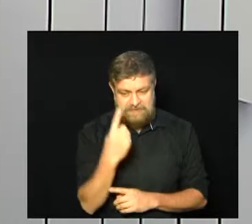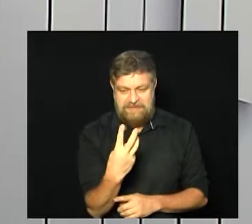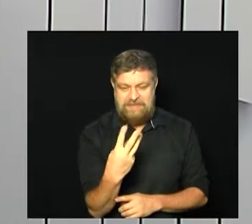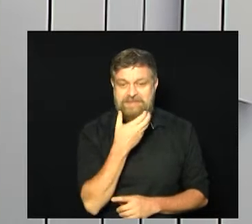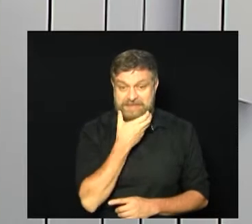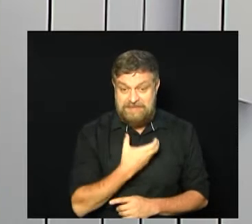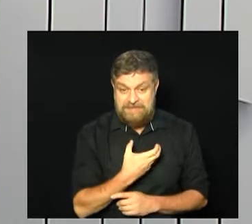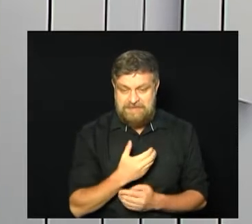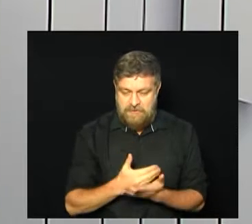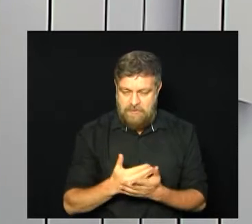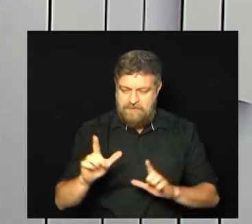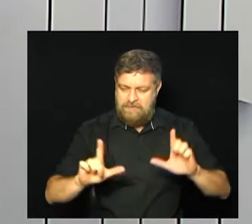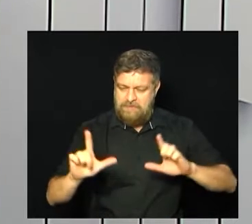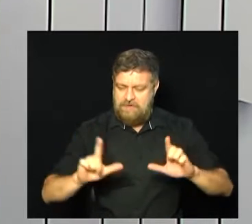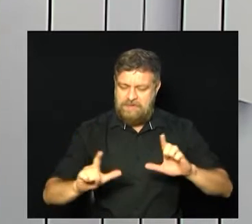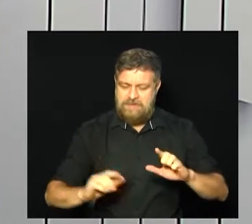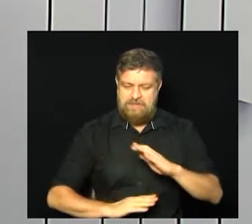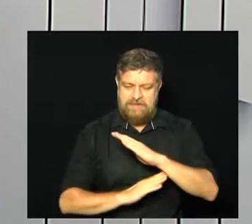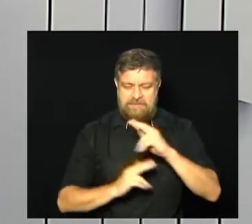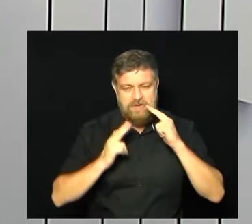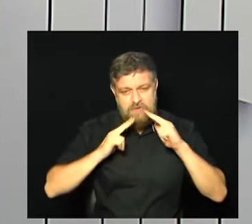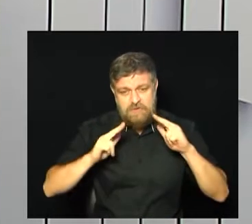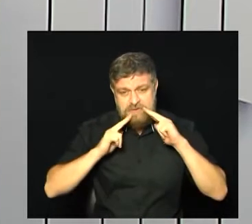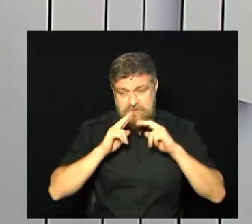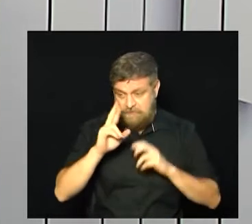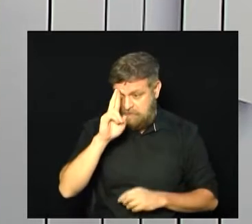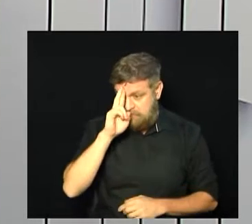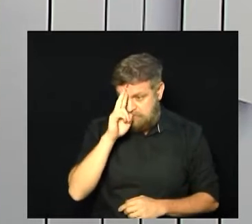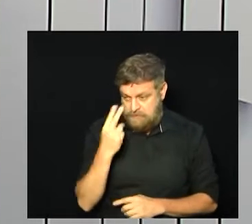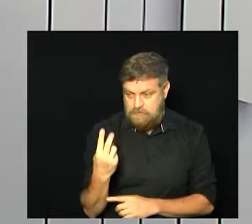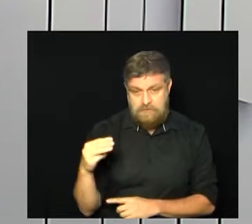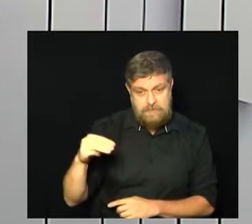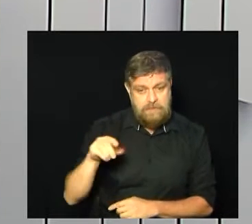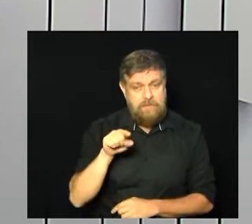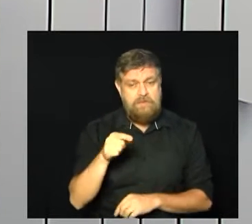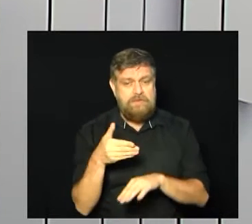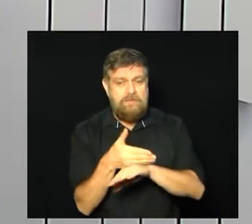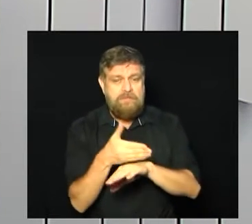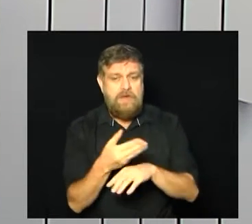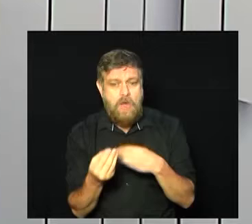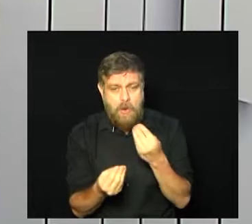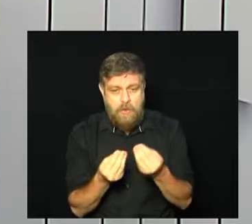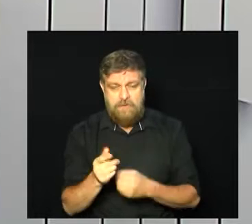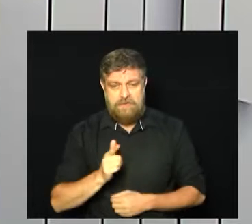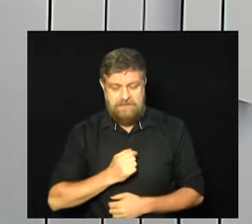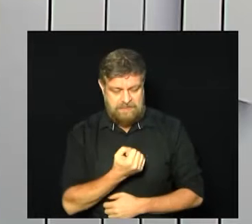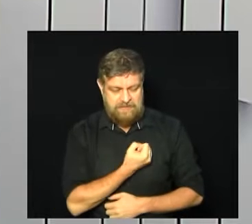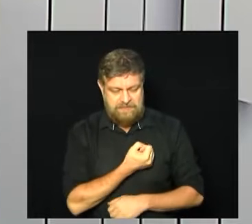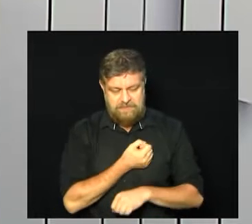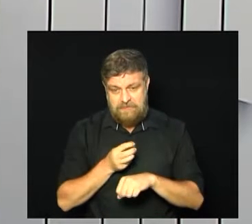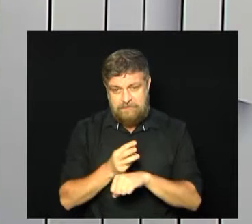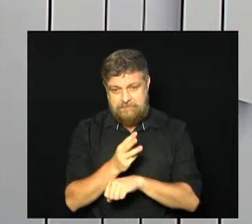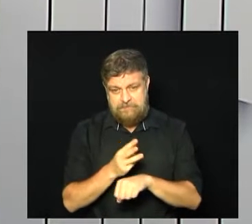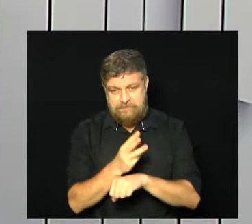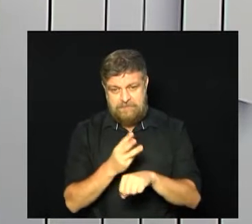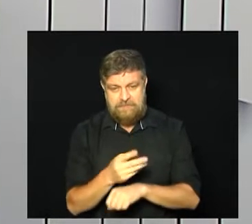agora o Câmara Notícia ao vivo, 12:02. E você pode participar através do número do nosso WhatsApp, que